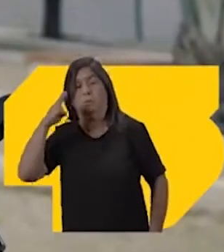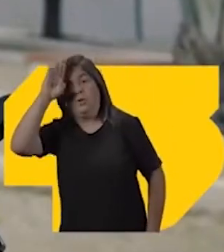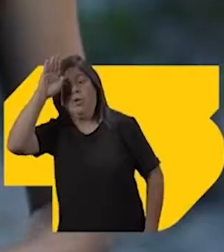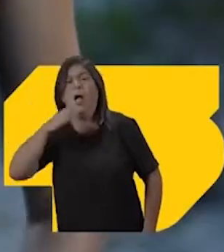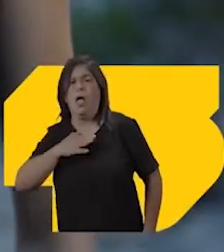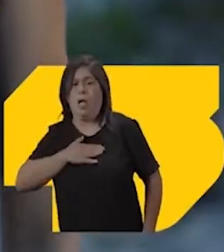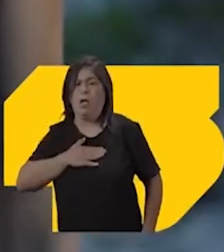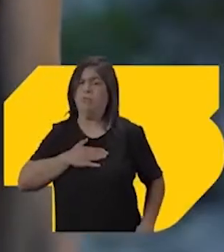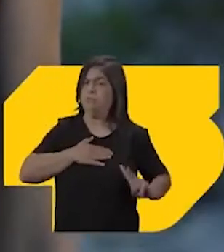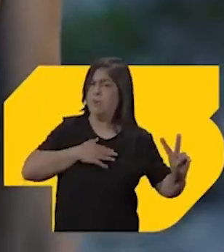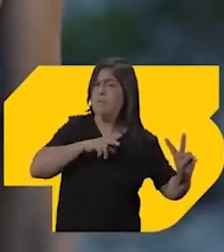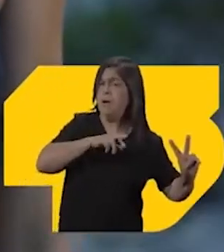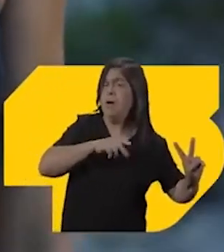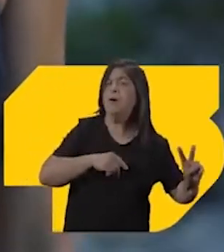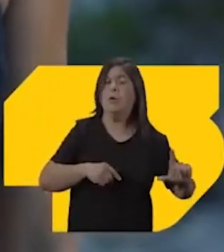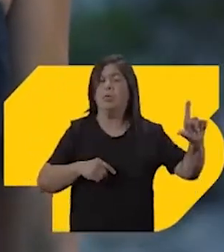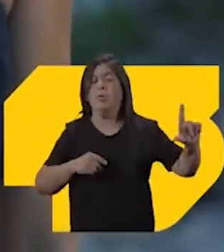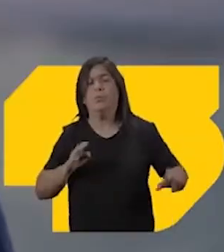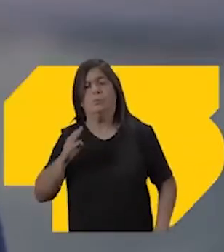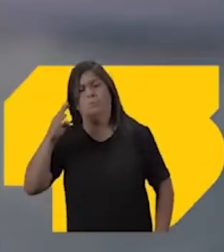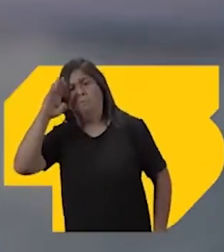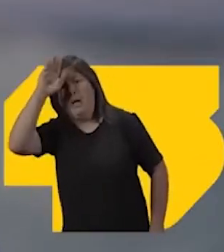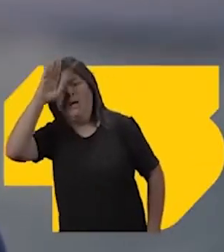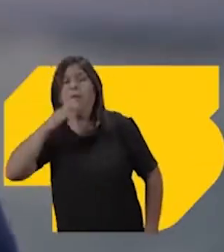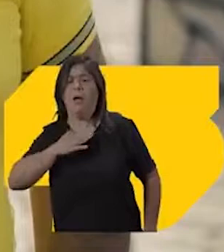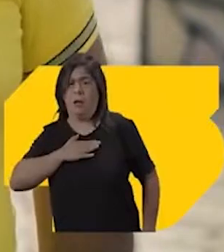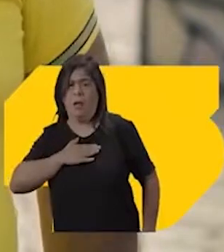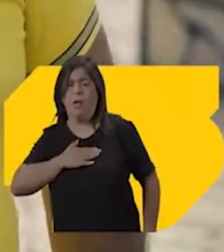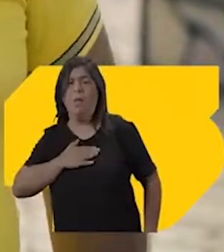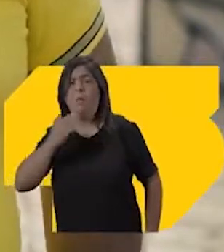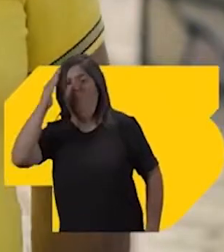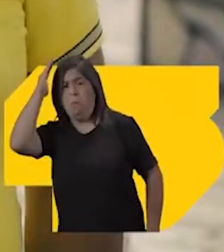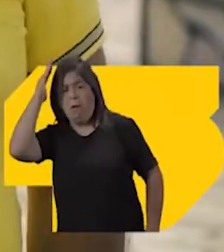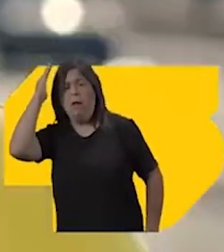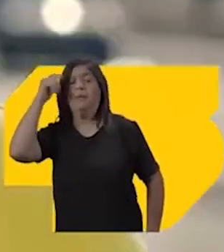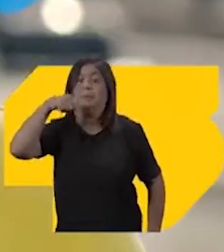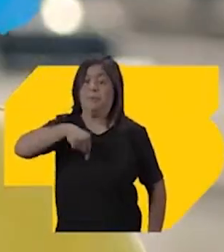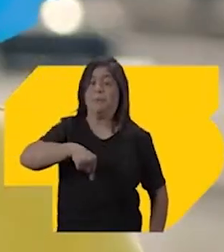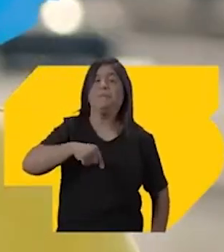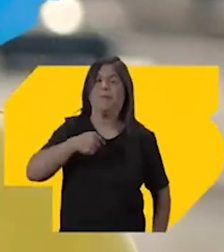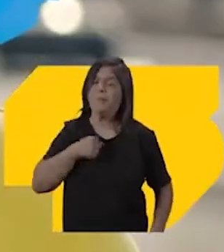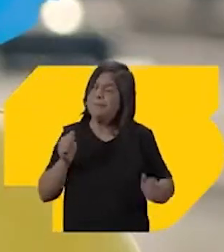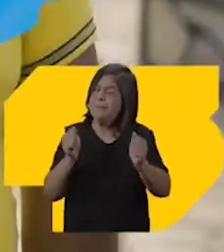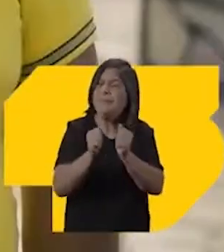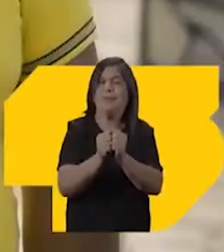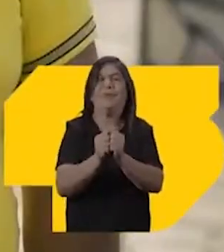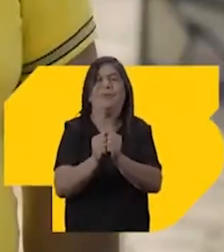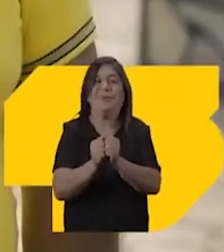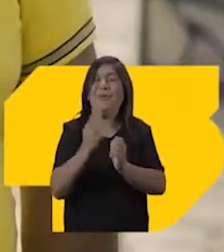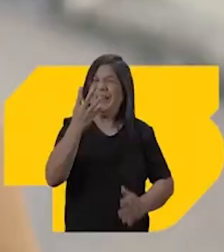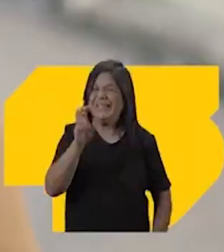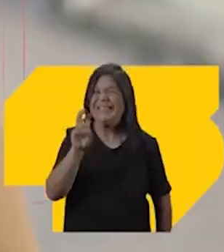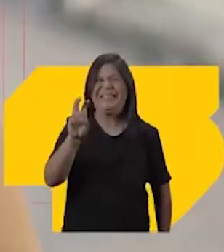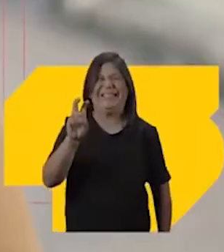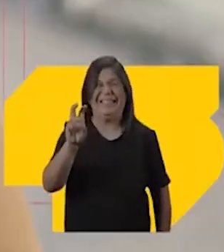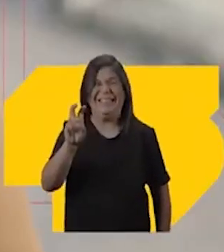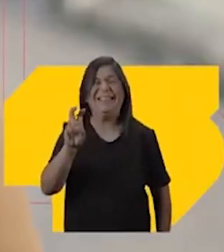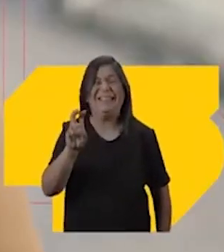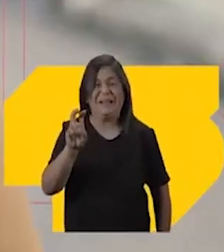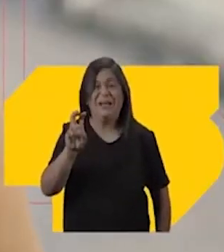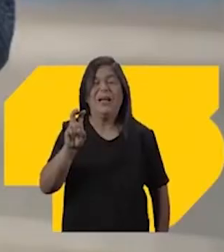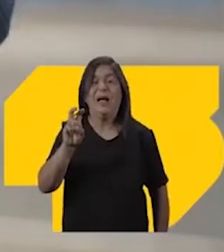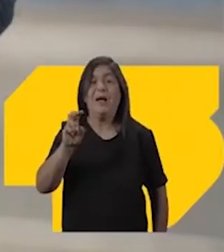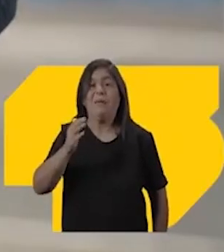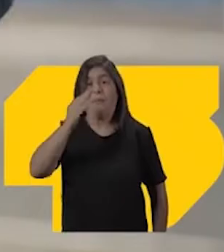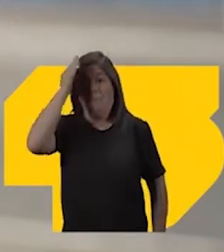Bolsonaro presidente. Eu e minha irmã somos Lula para presidente. E Bolsonaro e Pedro. Eu sou Pedro Cunha Lima. Eu voto em Pedro da Paraíba. Estamos juntos.